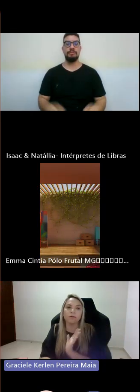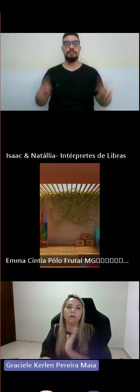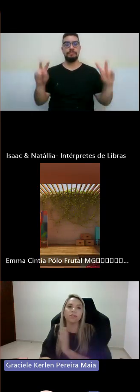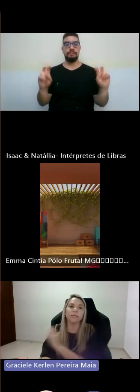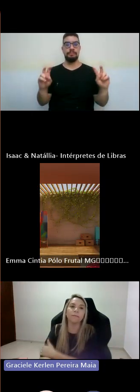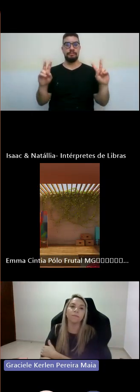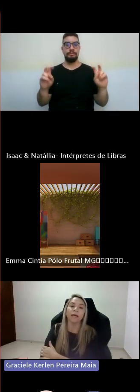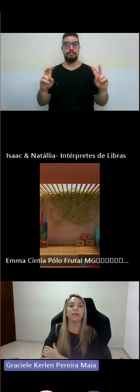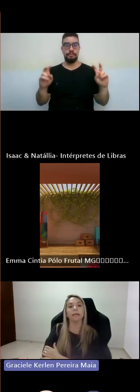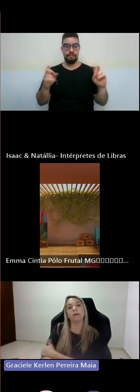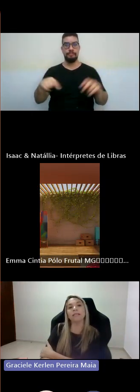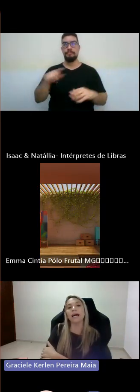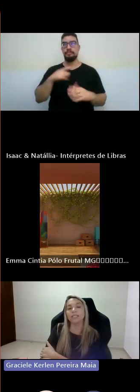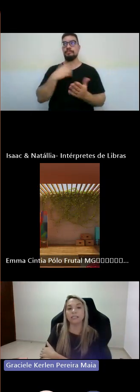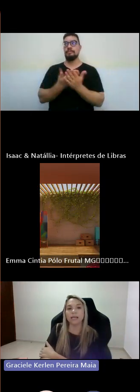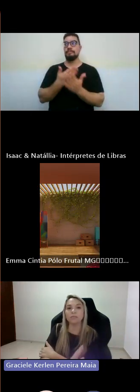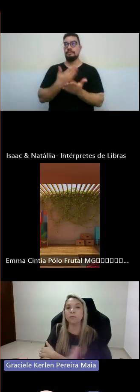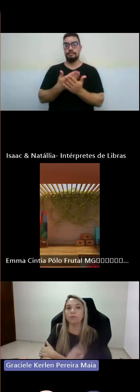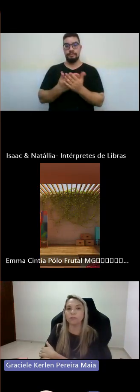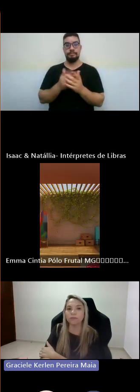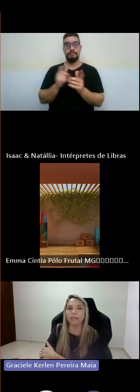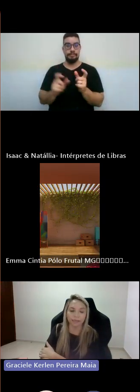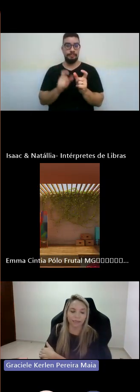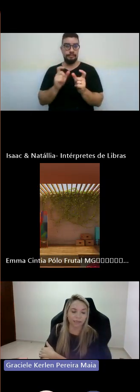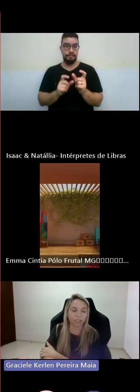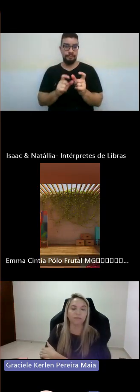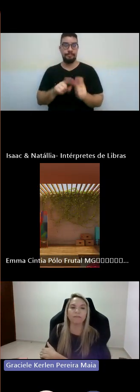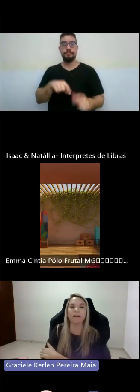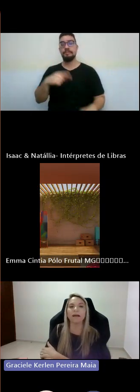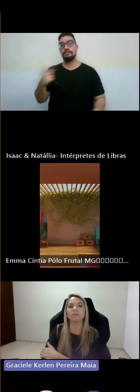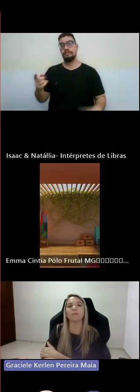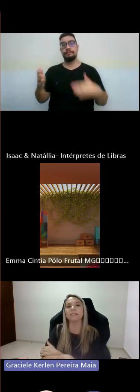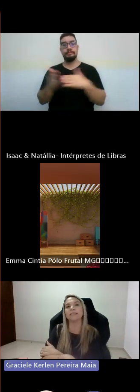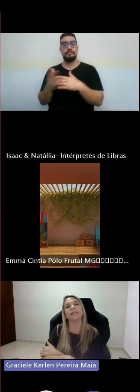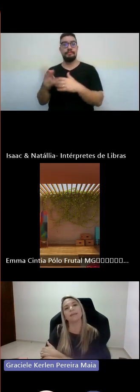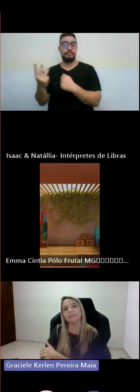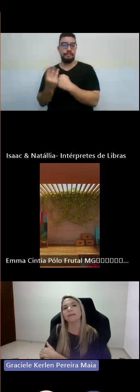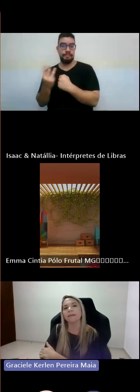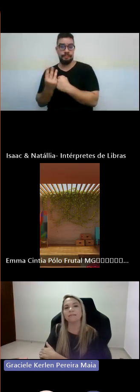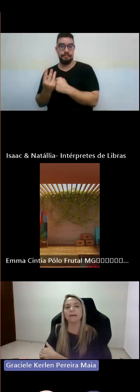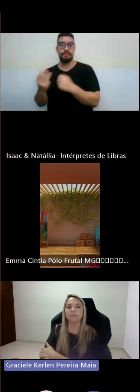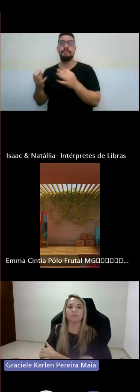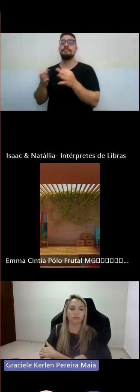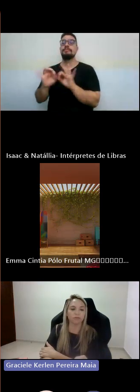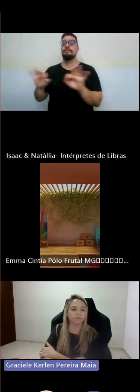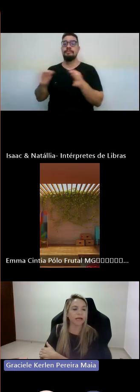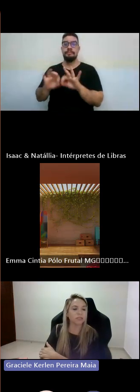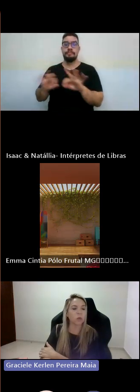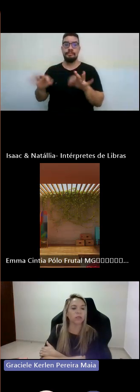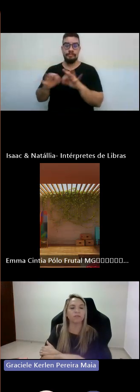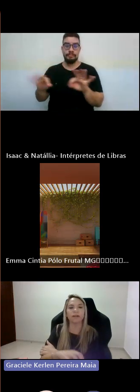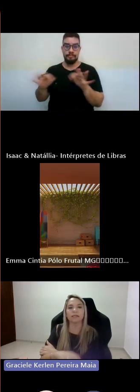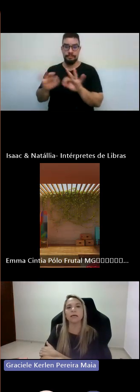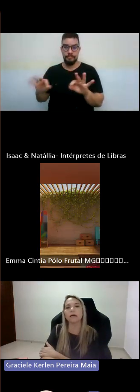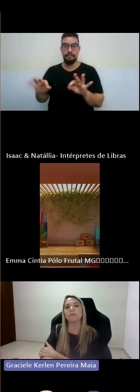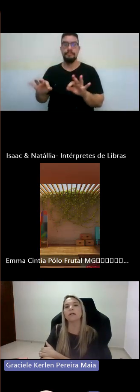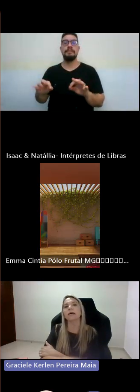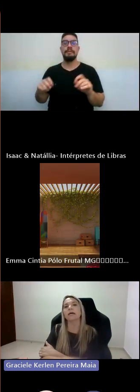na morfologia. E na unidade 3, por último, né, ali a gente vai falar sobre a sintase, né? Construção de frase,